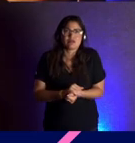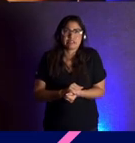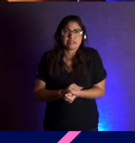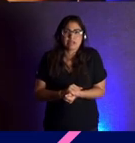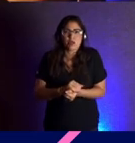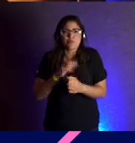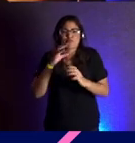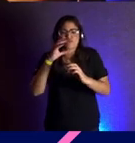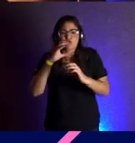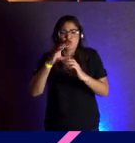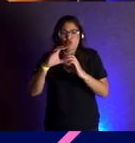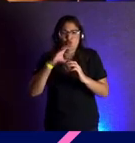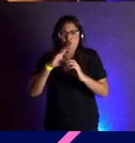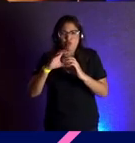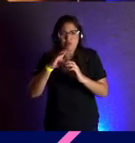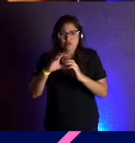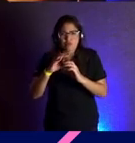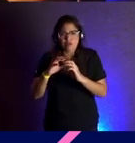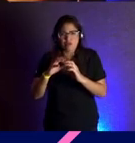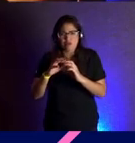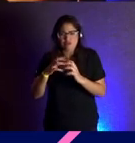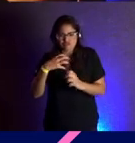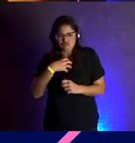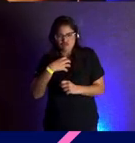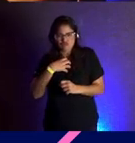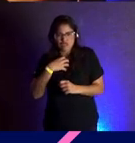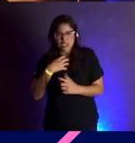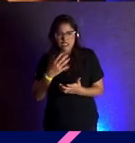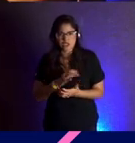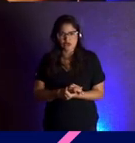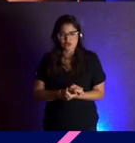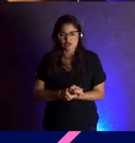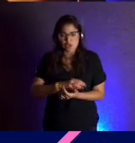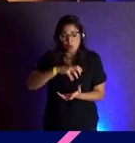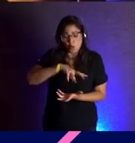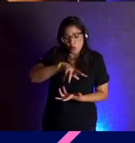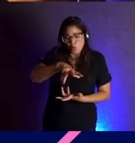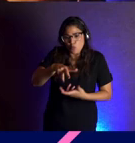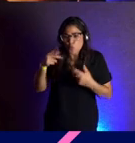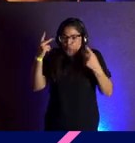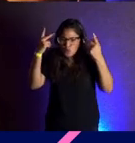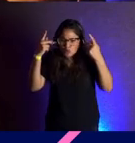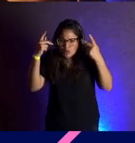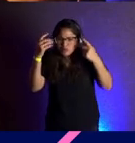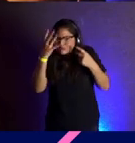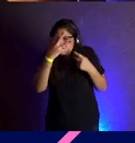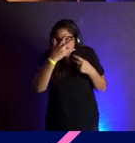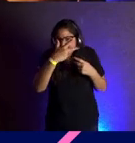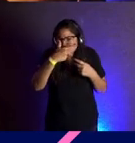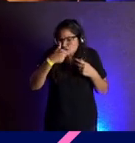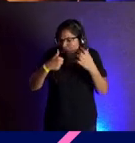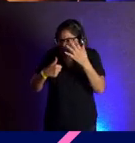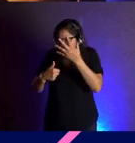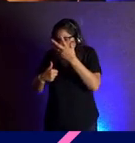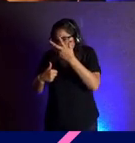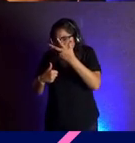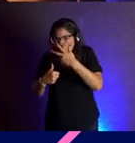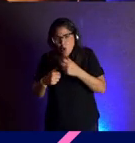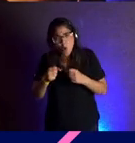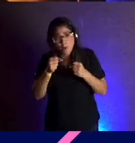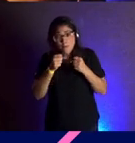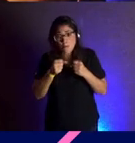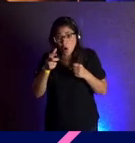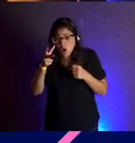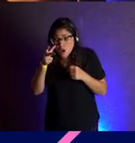¿Cuánto asombro hay en el mundo natural? Es infinito. Y podemos capturar a las audiencias con asombro y con muchas otras